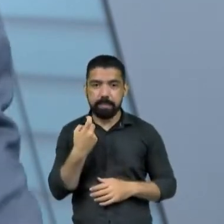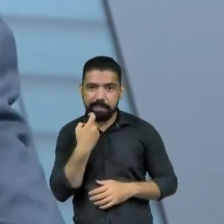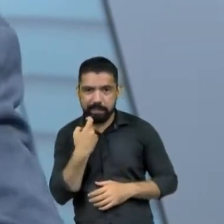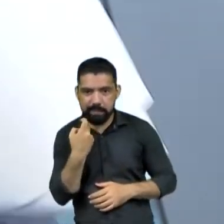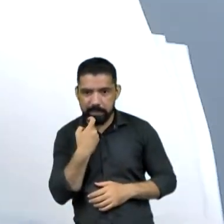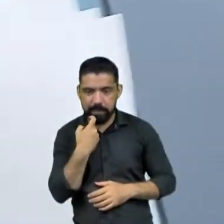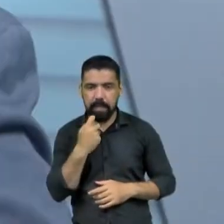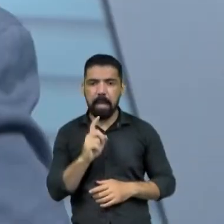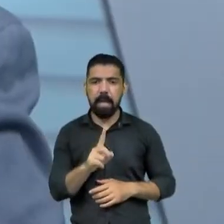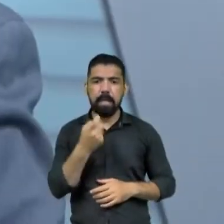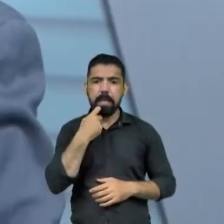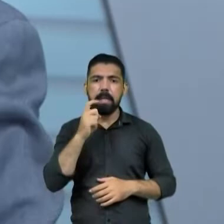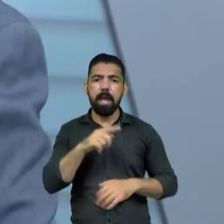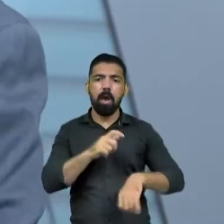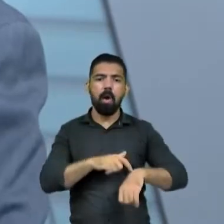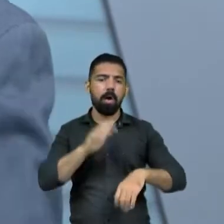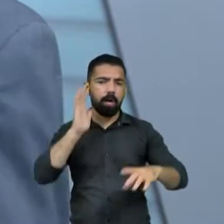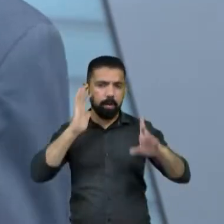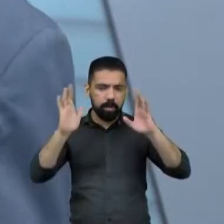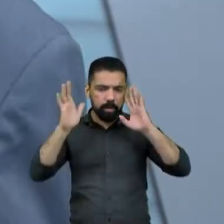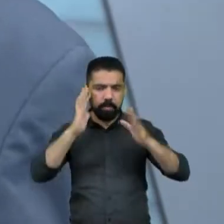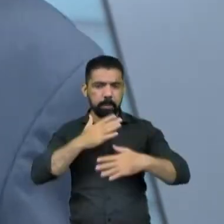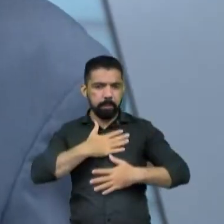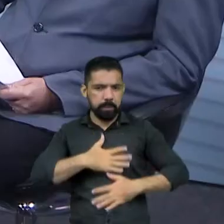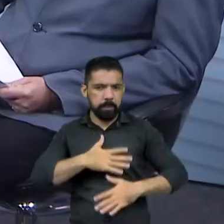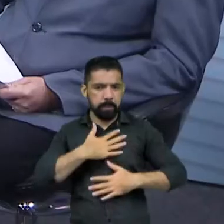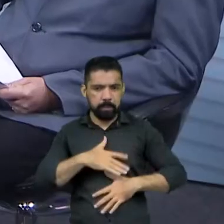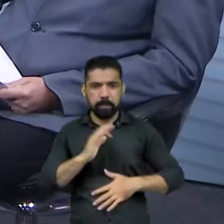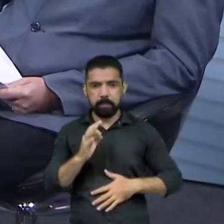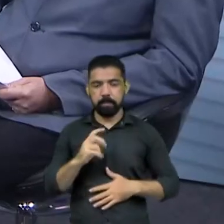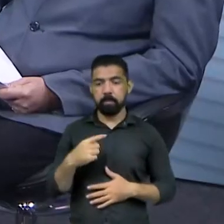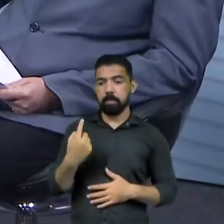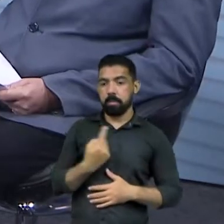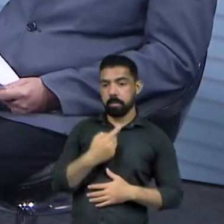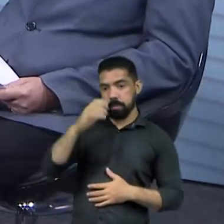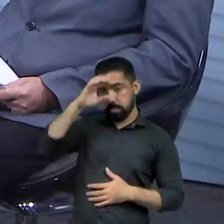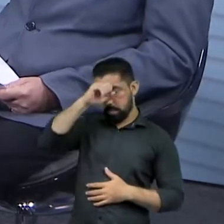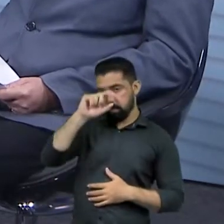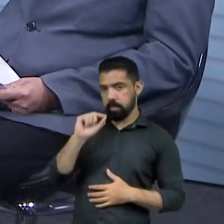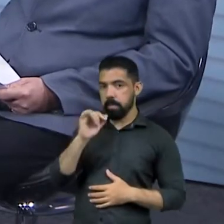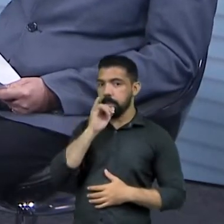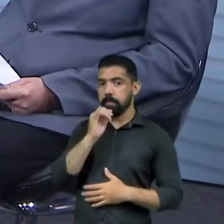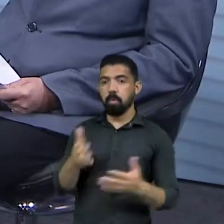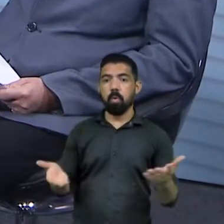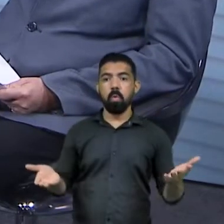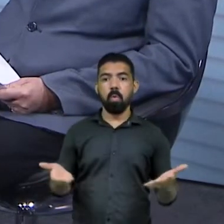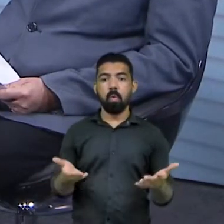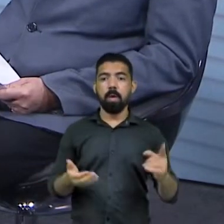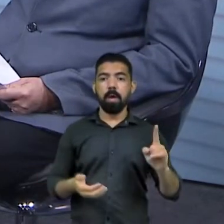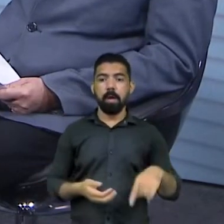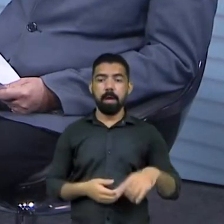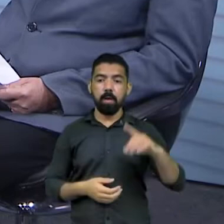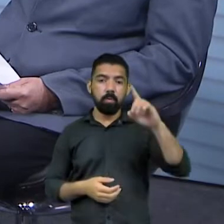sexta é um momento de reflexão de reflexão eh Nós aprendemos com o tempo hoje por exemplo é um dia que a gente eh é um dia